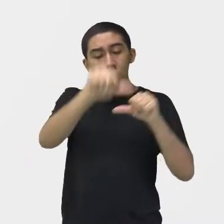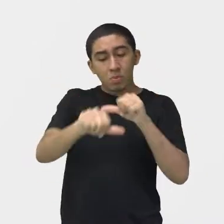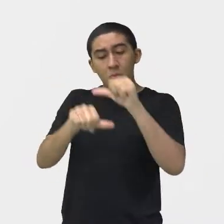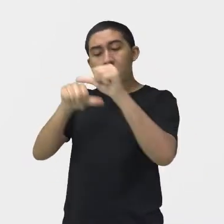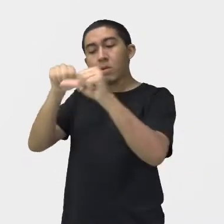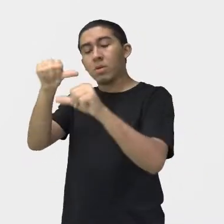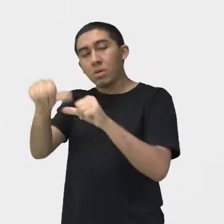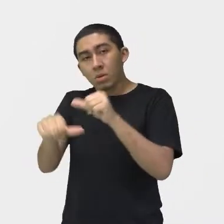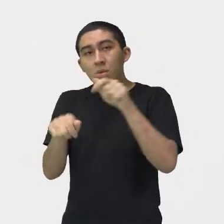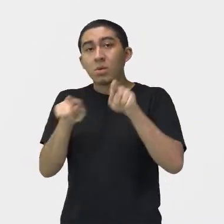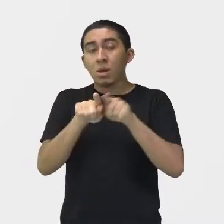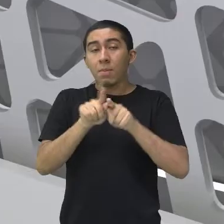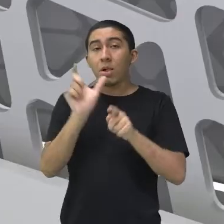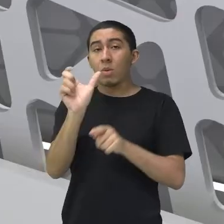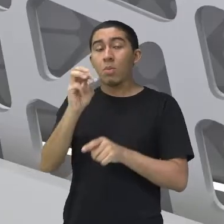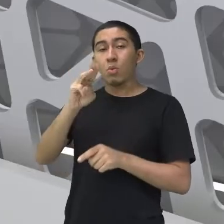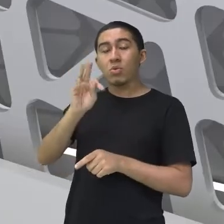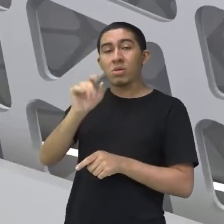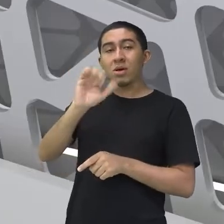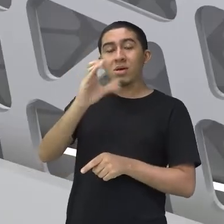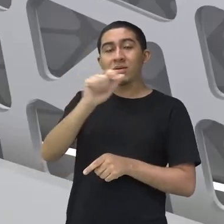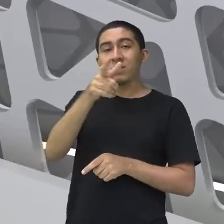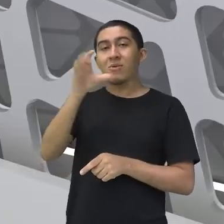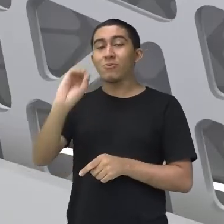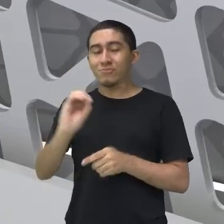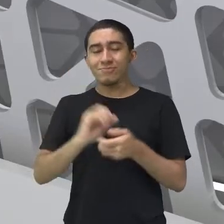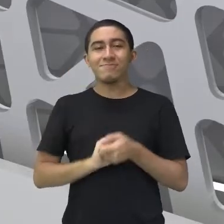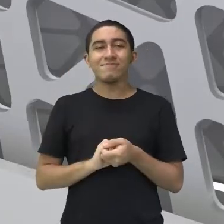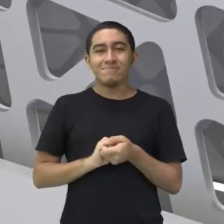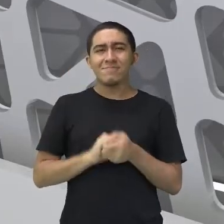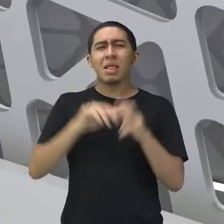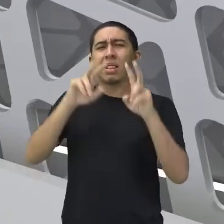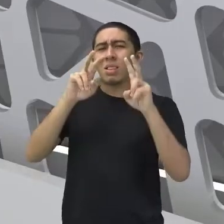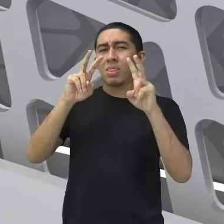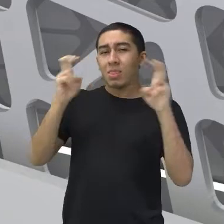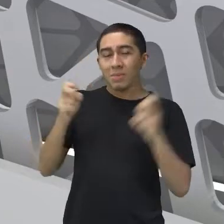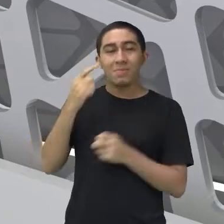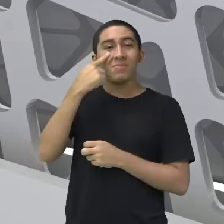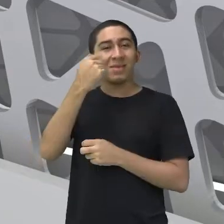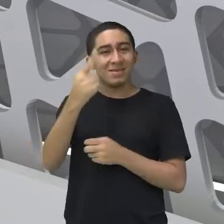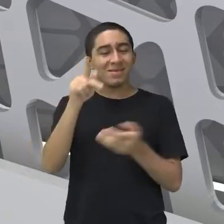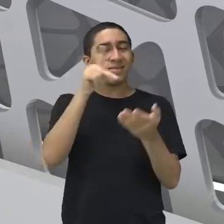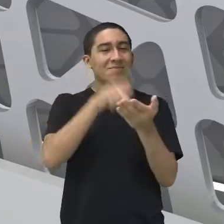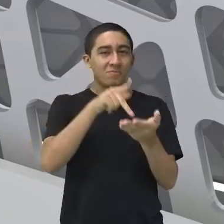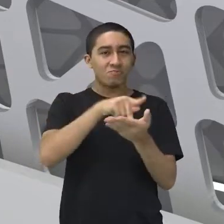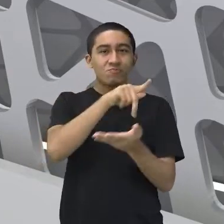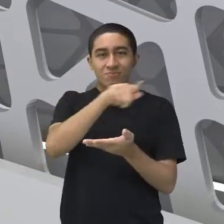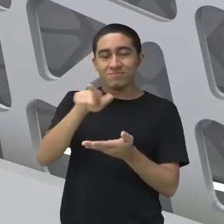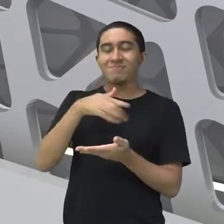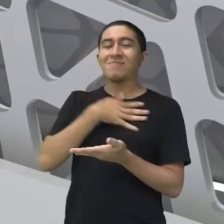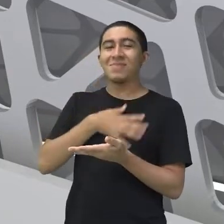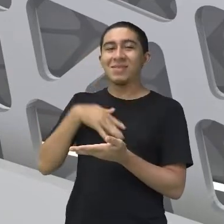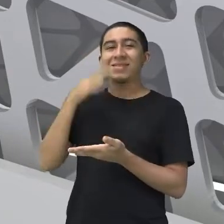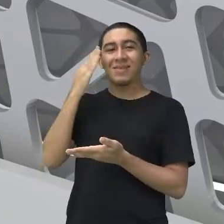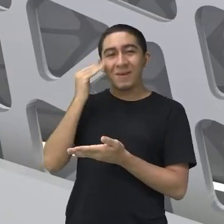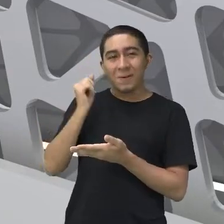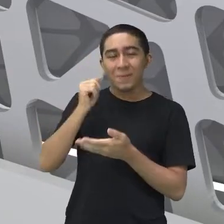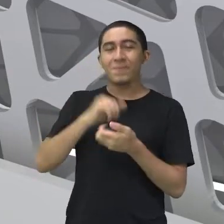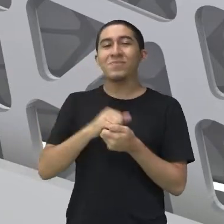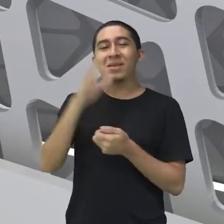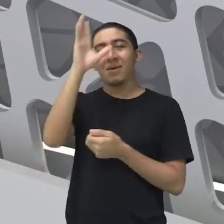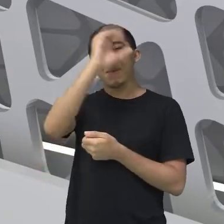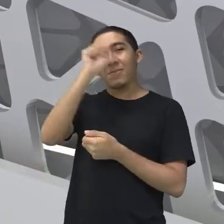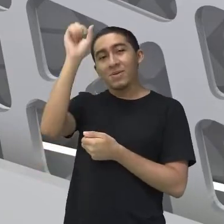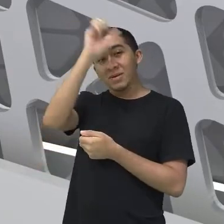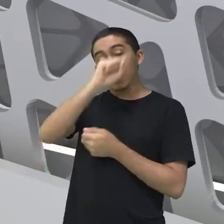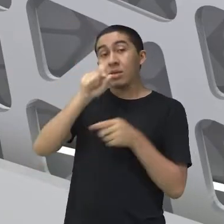genéticas, mutações. Assunto muito interessante que vocês vão gostar de